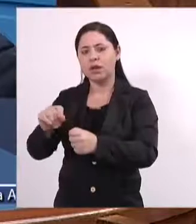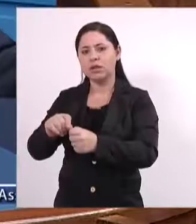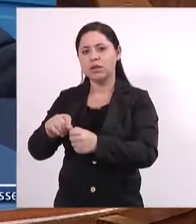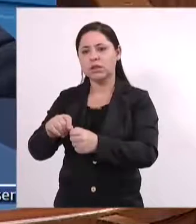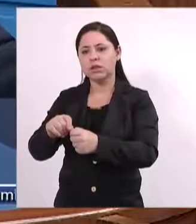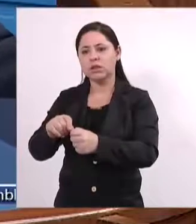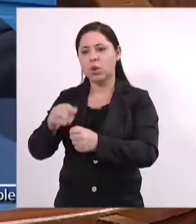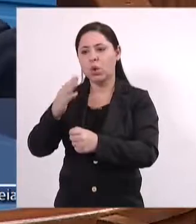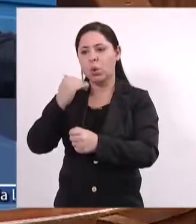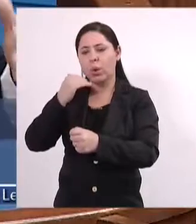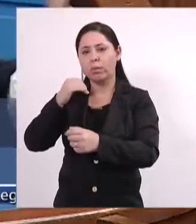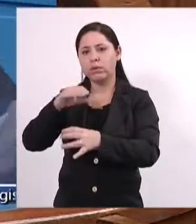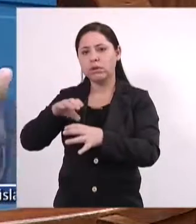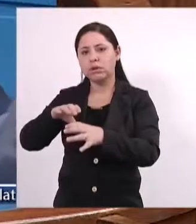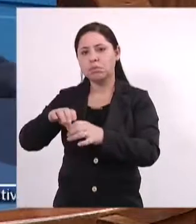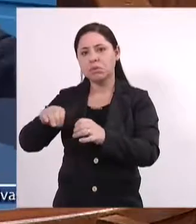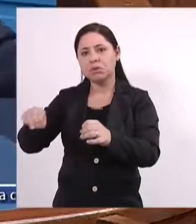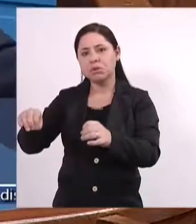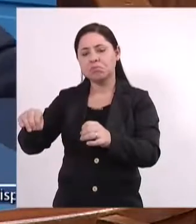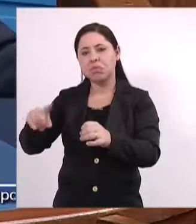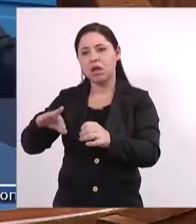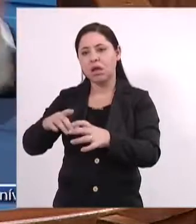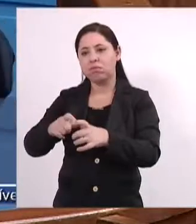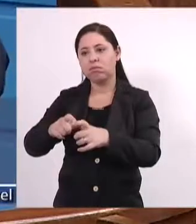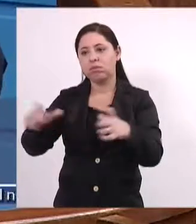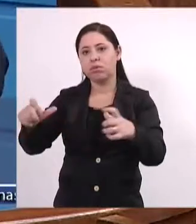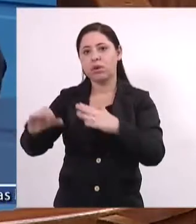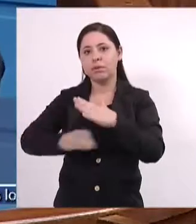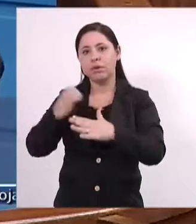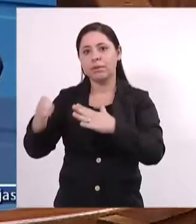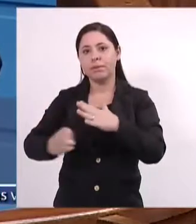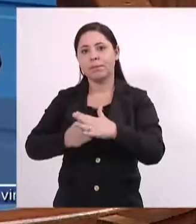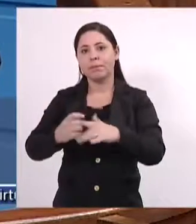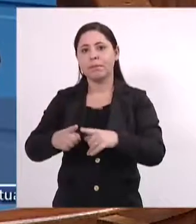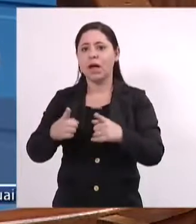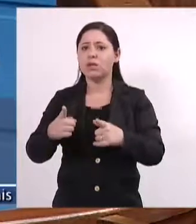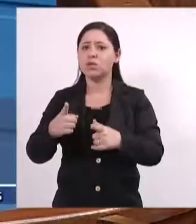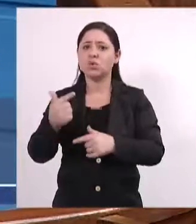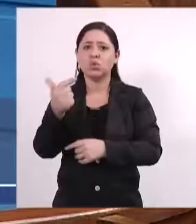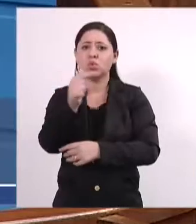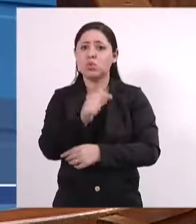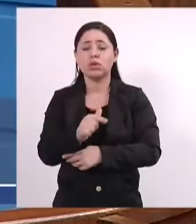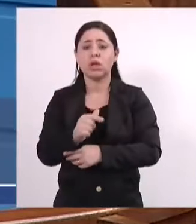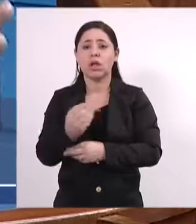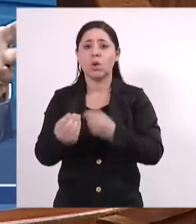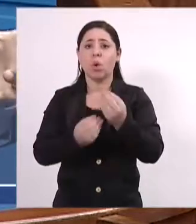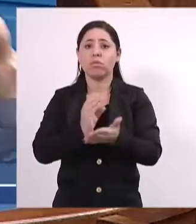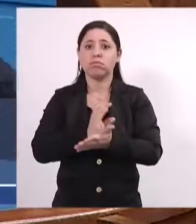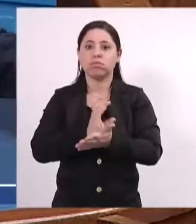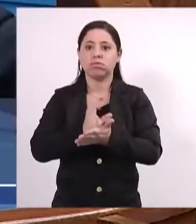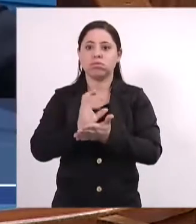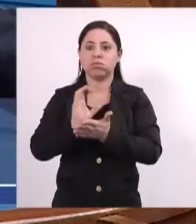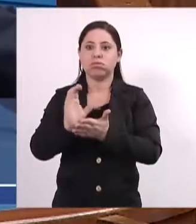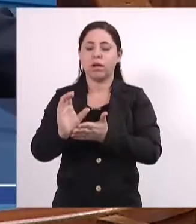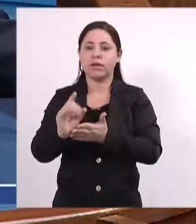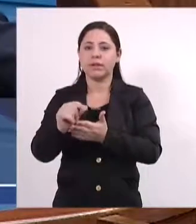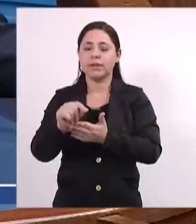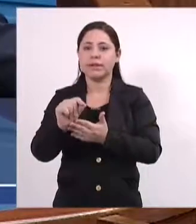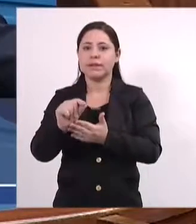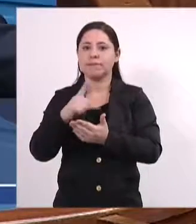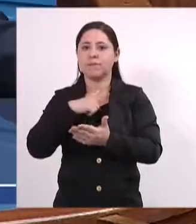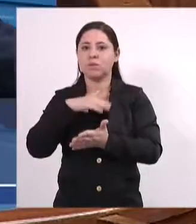e ele quer ampliar a sua empresa, mas ainda não tem um porte para tirar